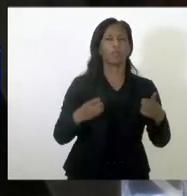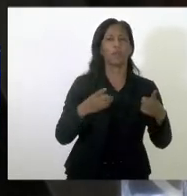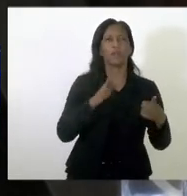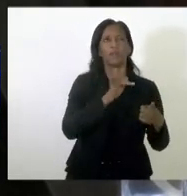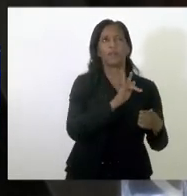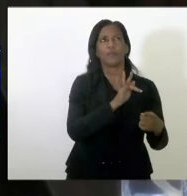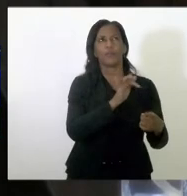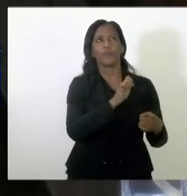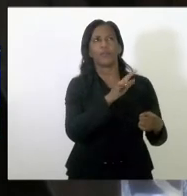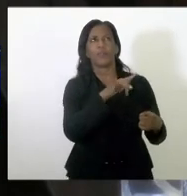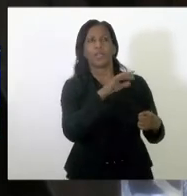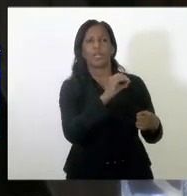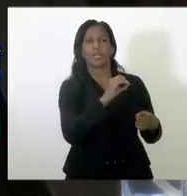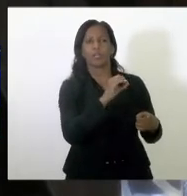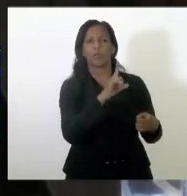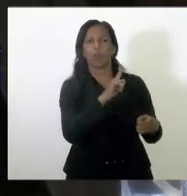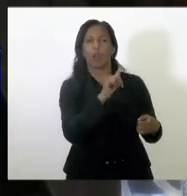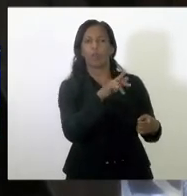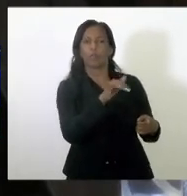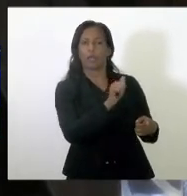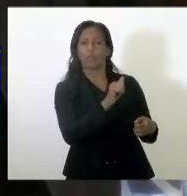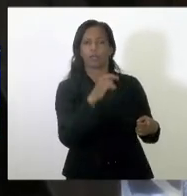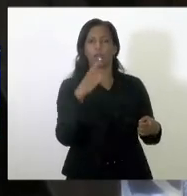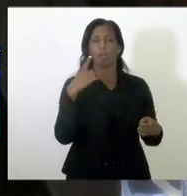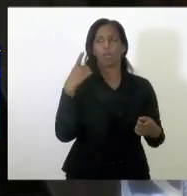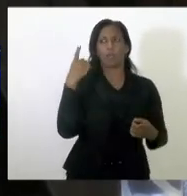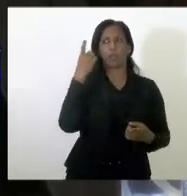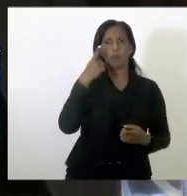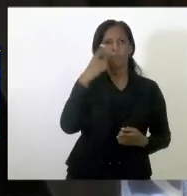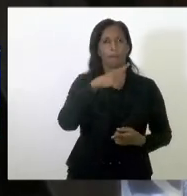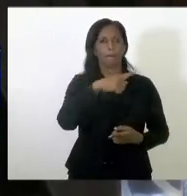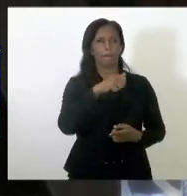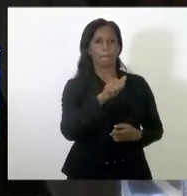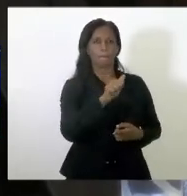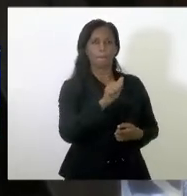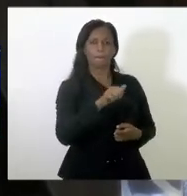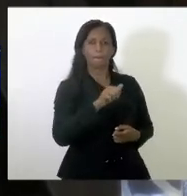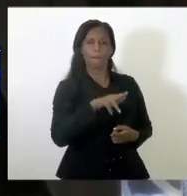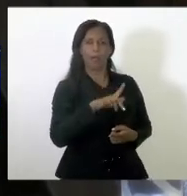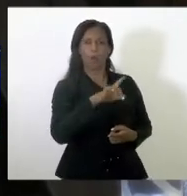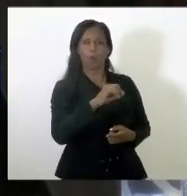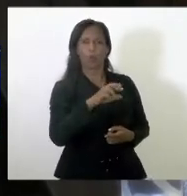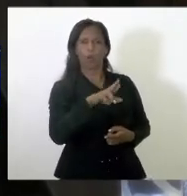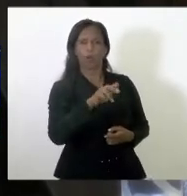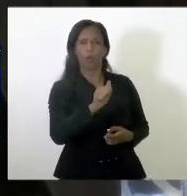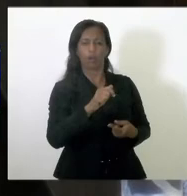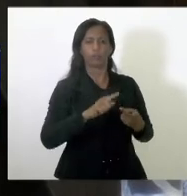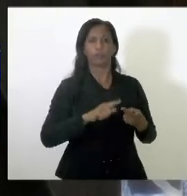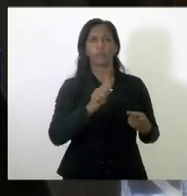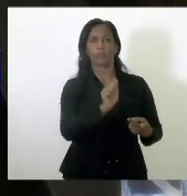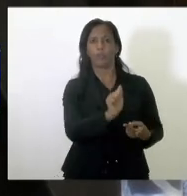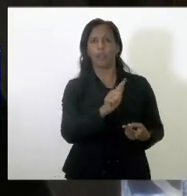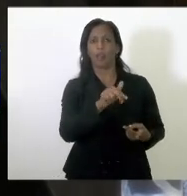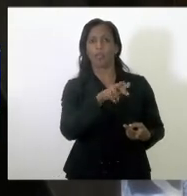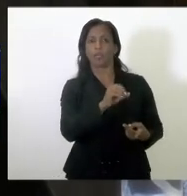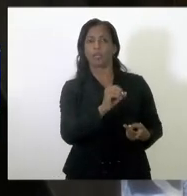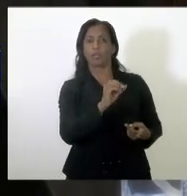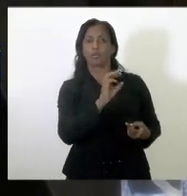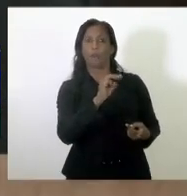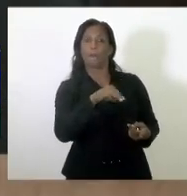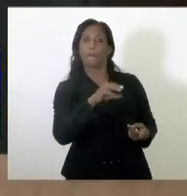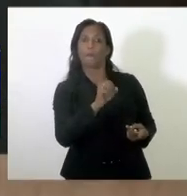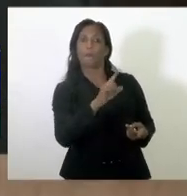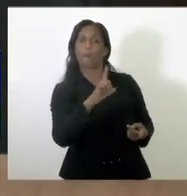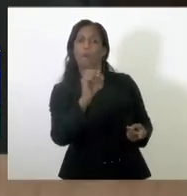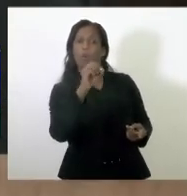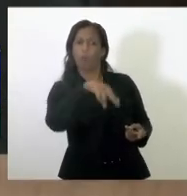Felício Laterça, com o deputado Paulo Ramos, nosso velho conhecido aqui, e também com o deputado Alessandro Molon. A ideia é chamar vários